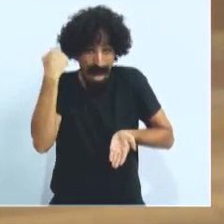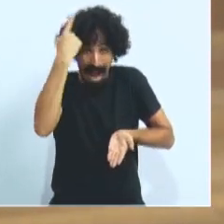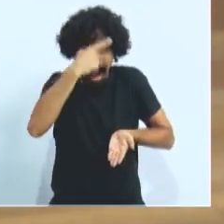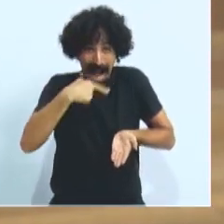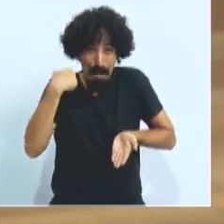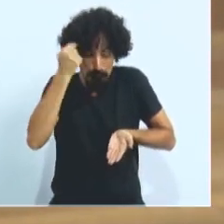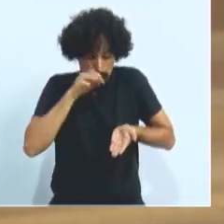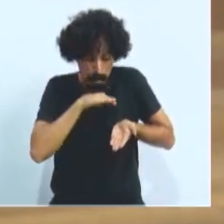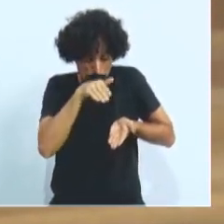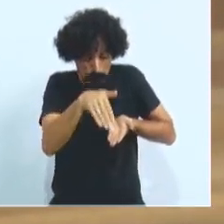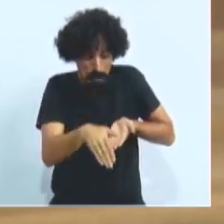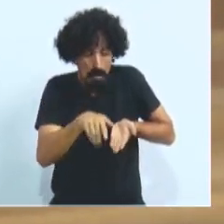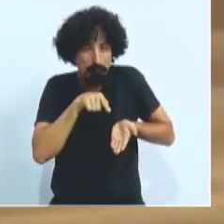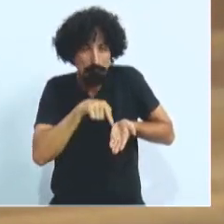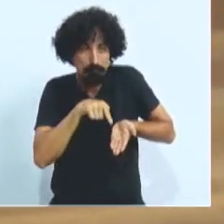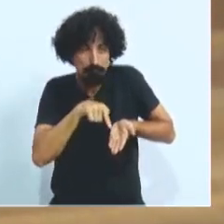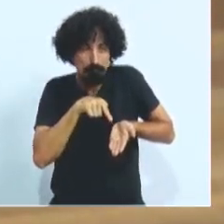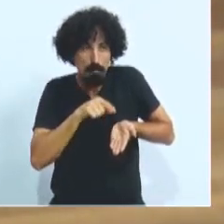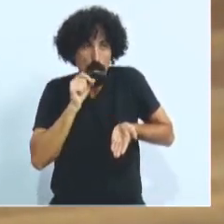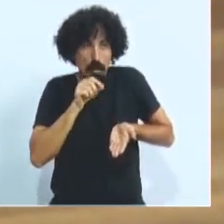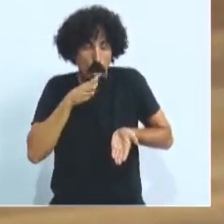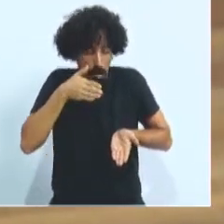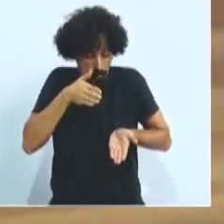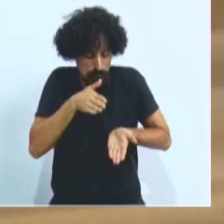diagonal. Aí ela vai fazer